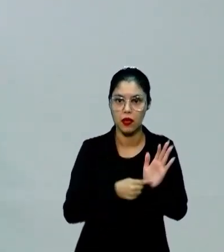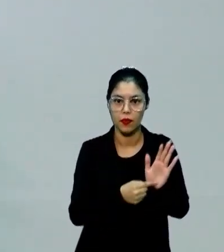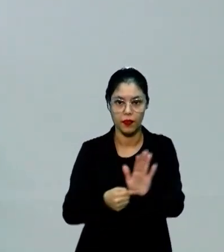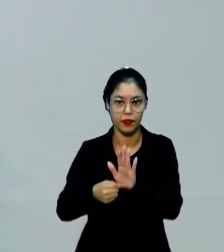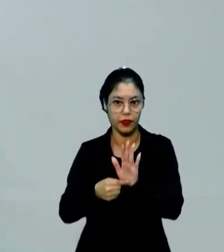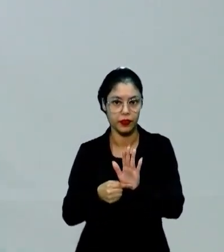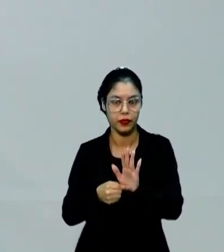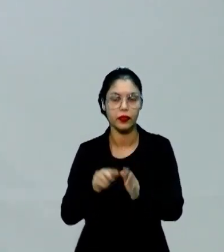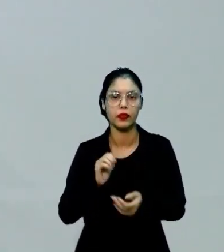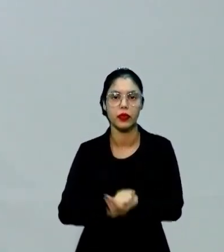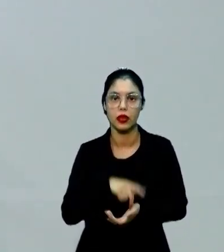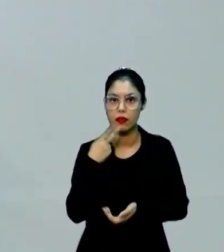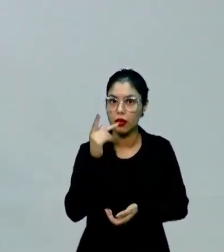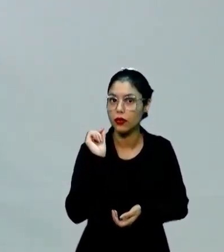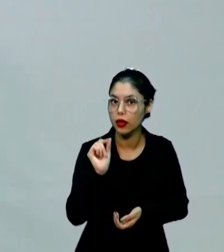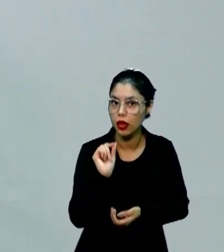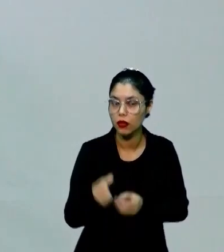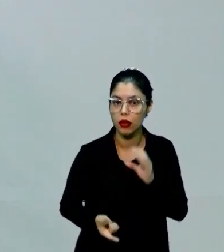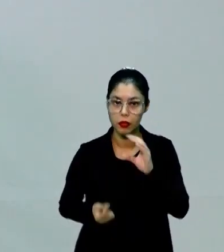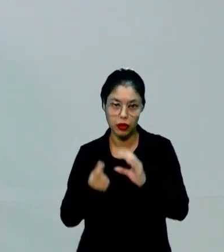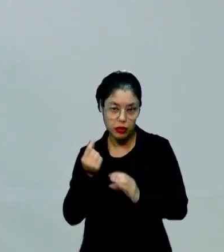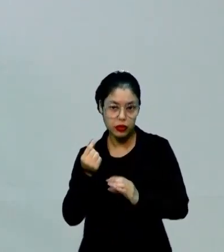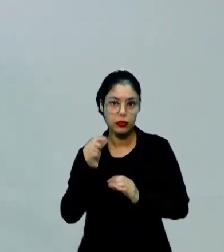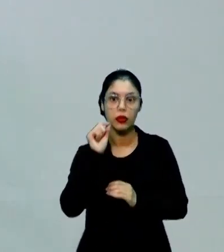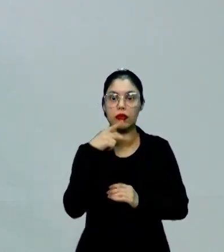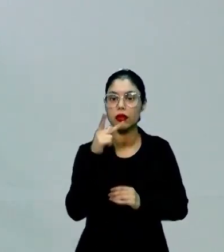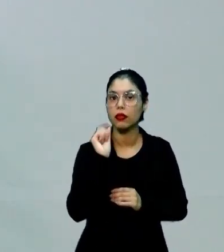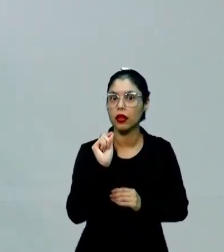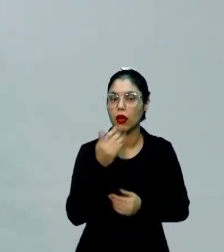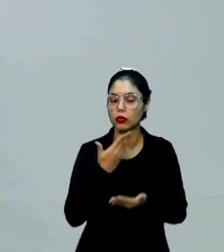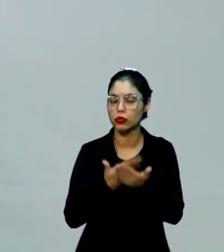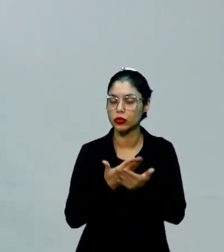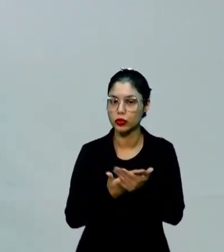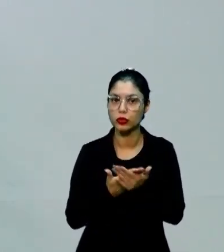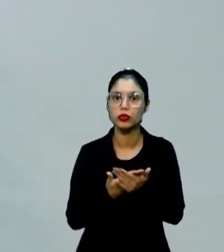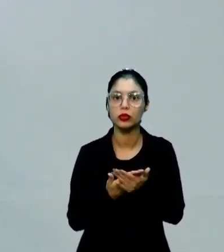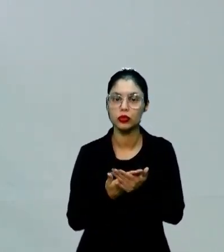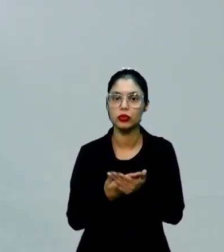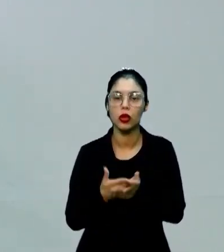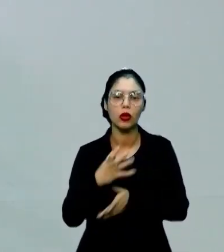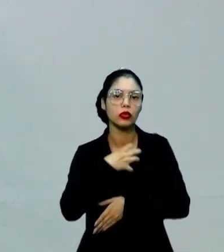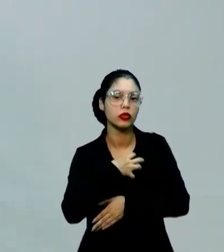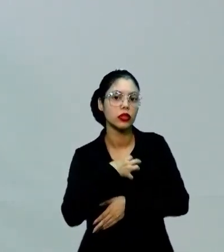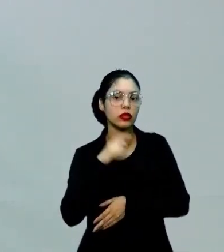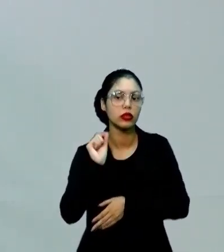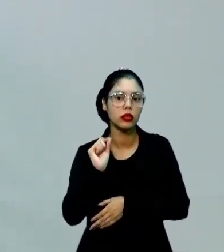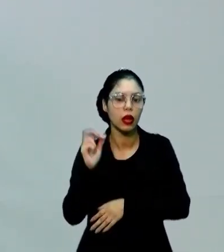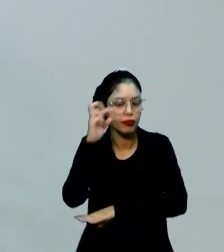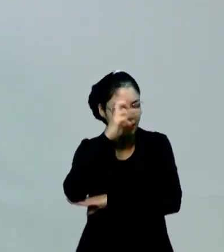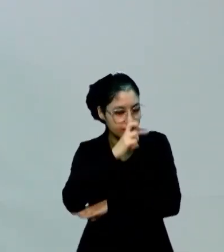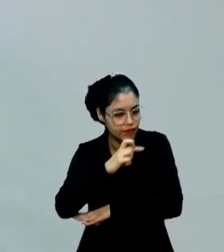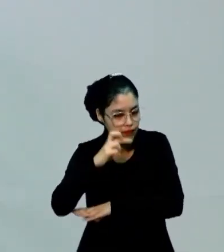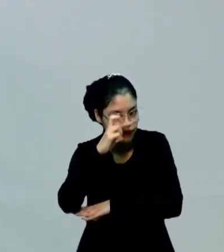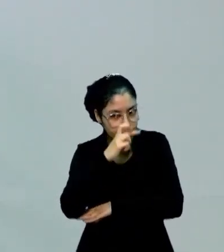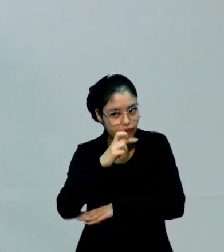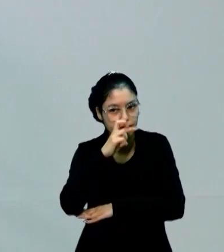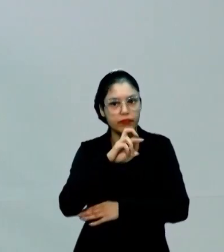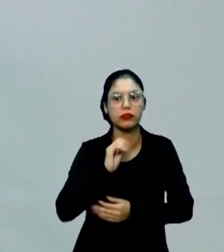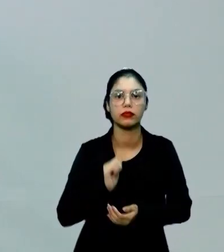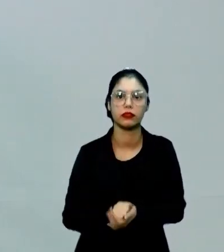Espírito do Capitalismo, ele realizou justamente um estudo no sentido de analisar